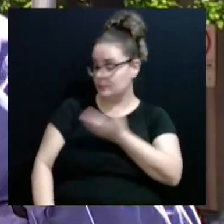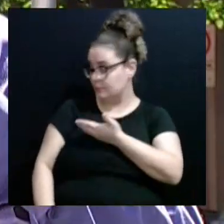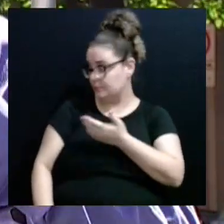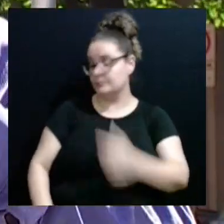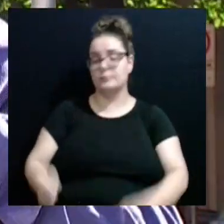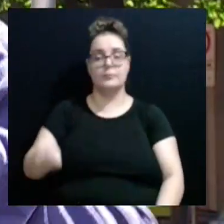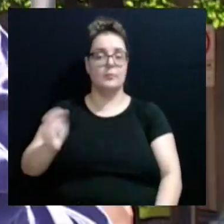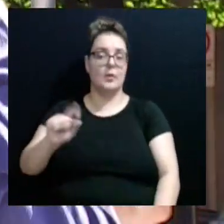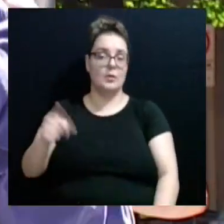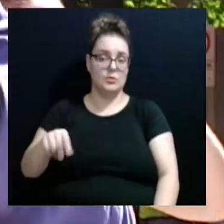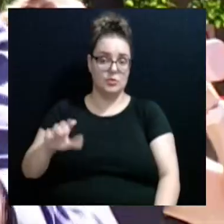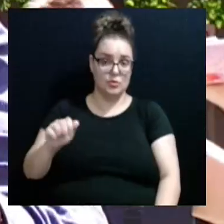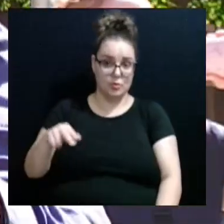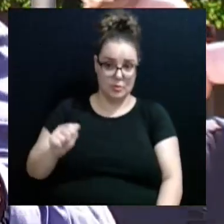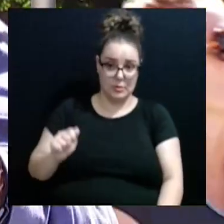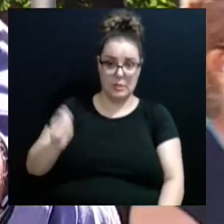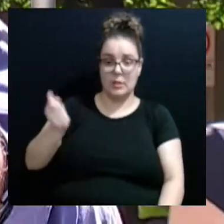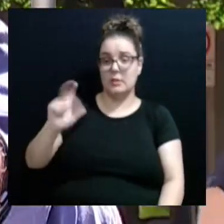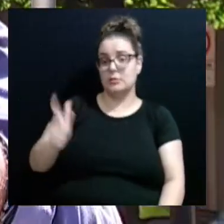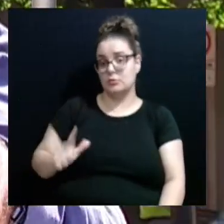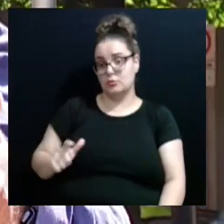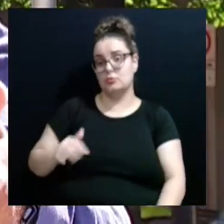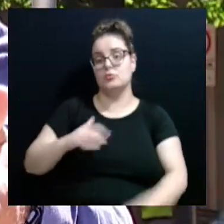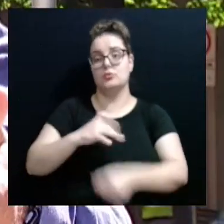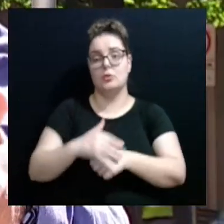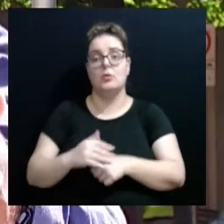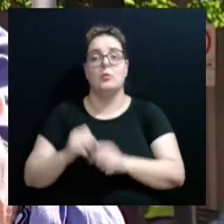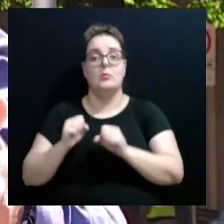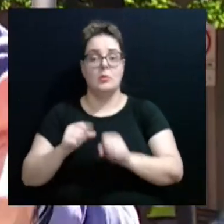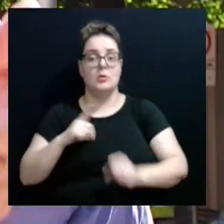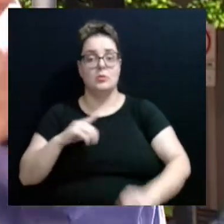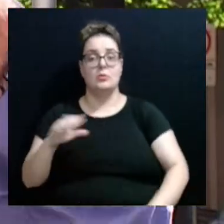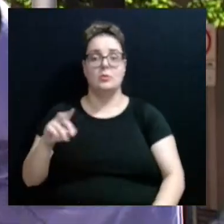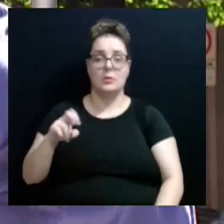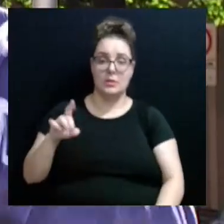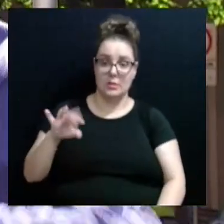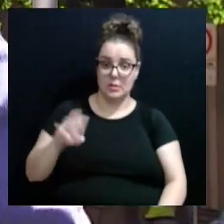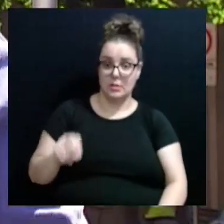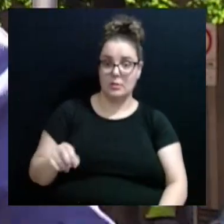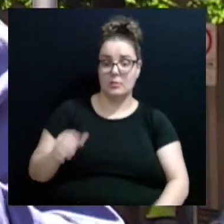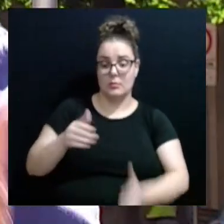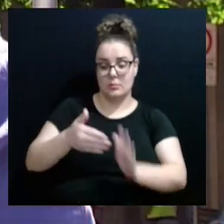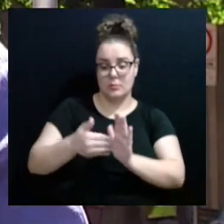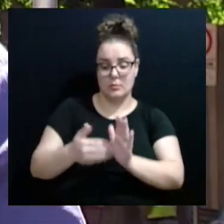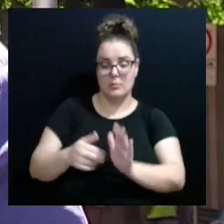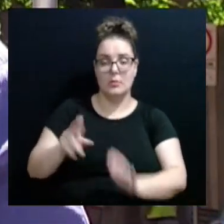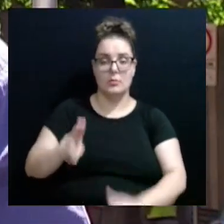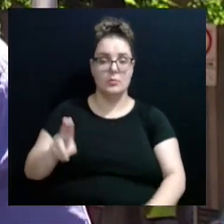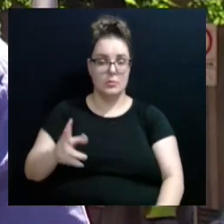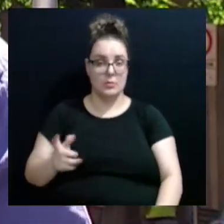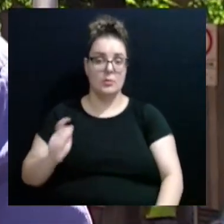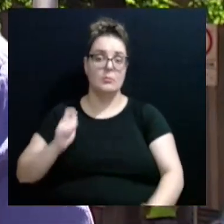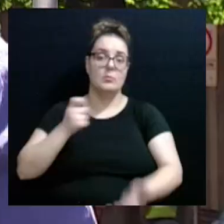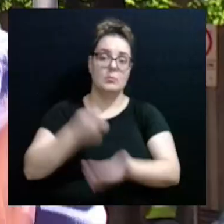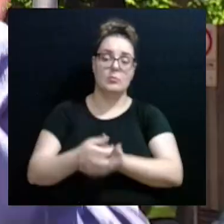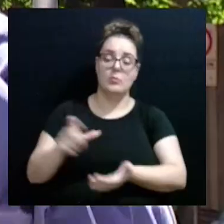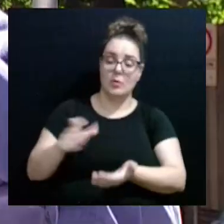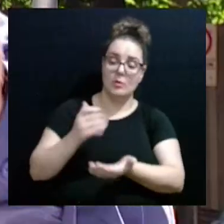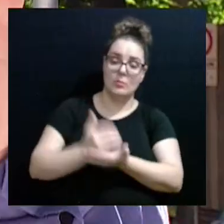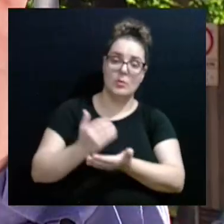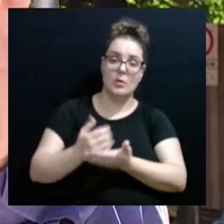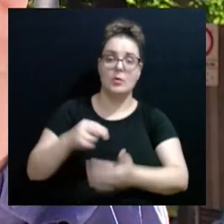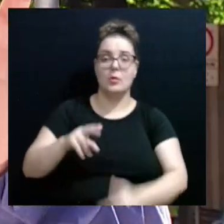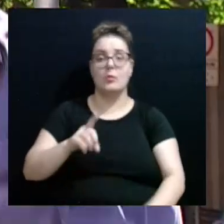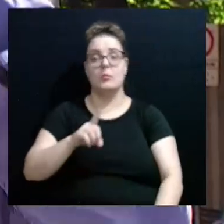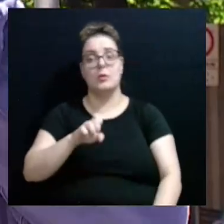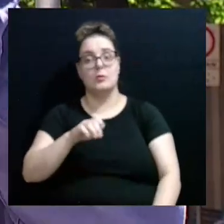pode cadastrar um crédito para você ir descontando conforme a utilização, você pode pagar pelo cartão de crédito ou pelo débito, né,